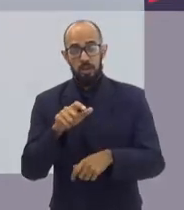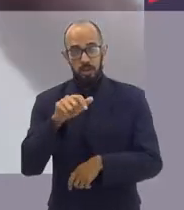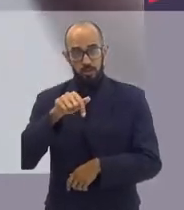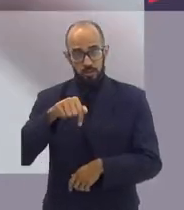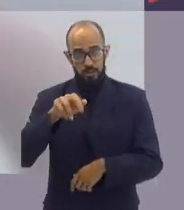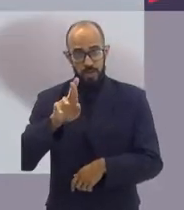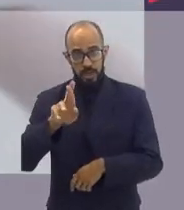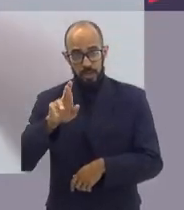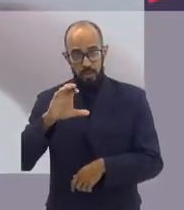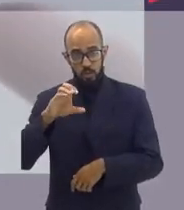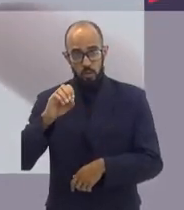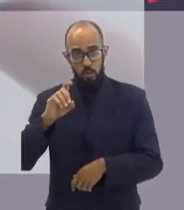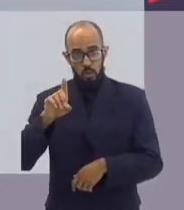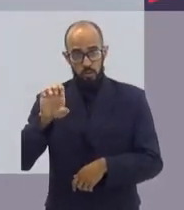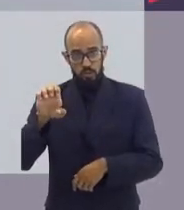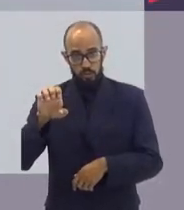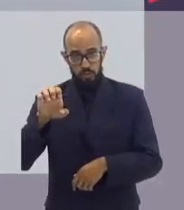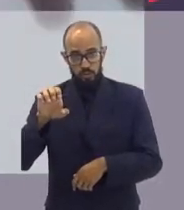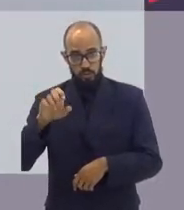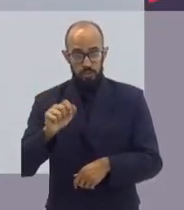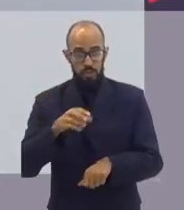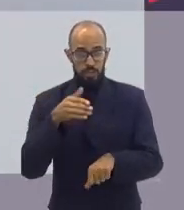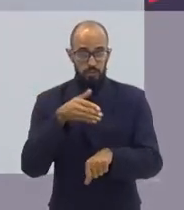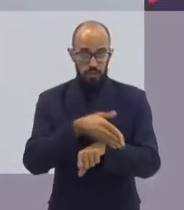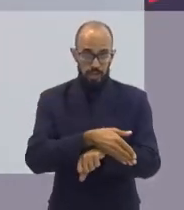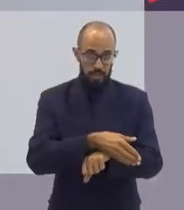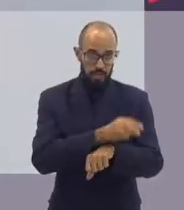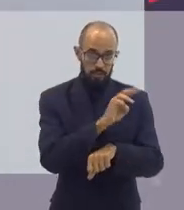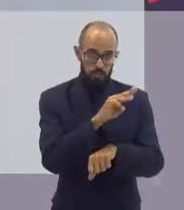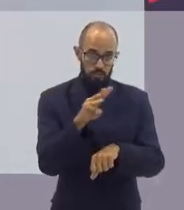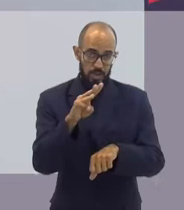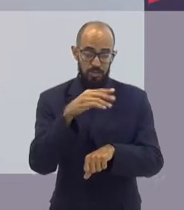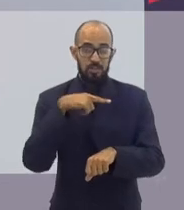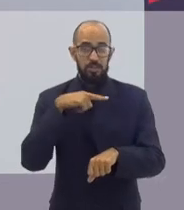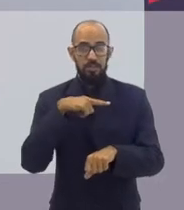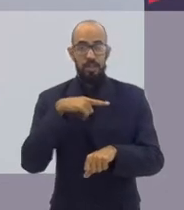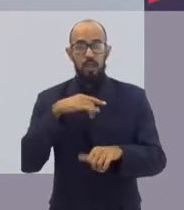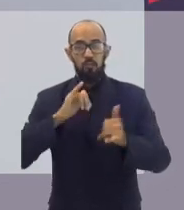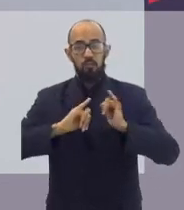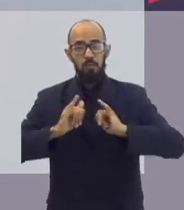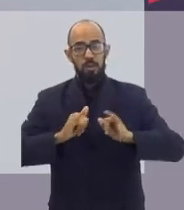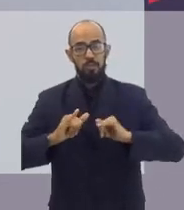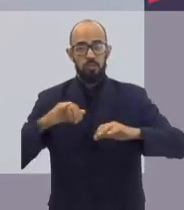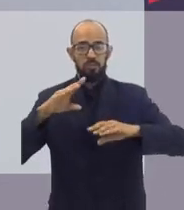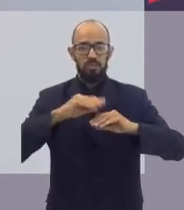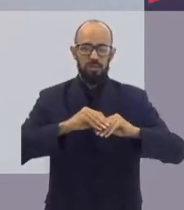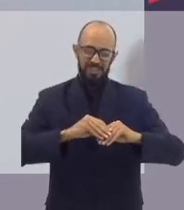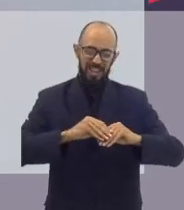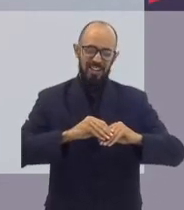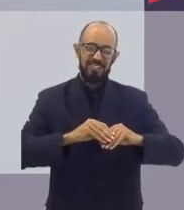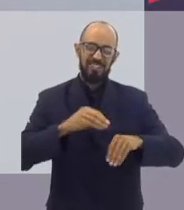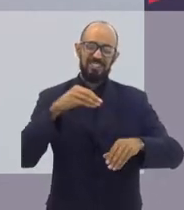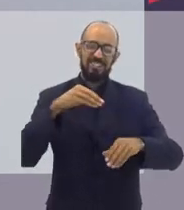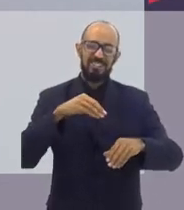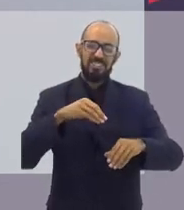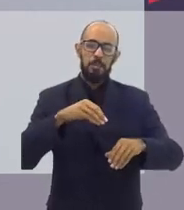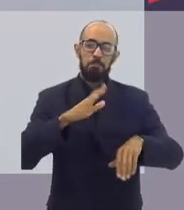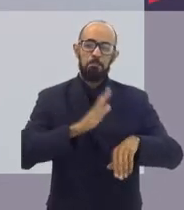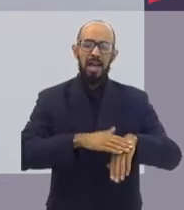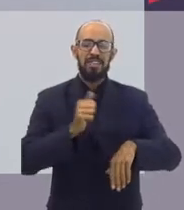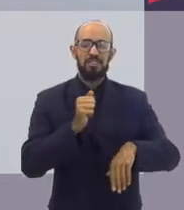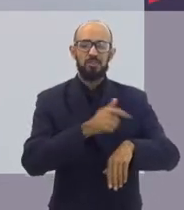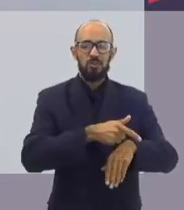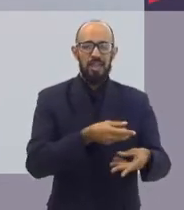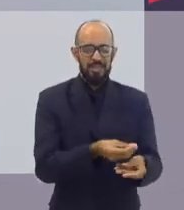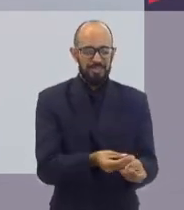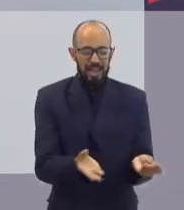lá apontar no QR code que te leva para o site onde tem informações adicionais, além daquelas que estão na